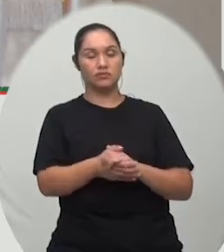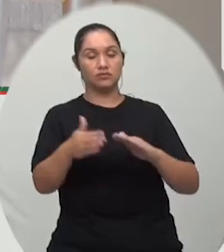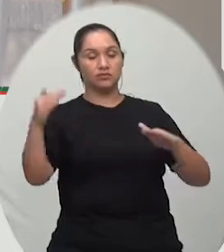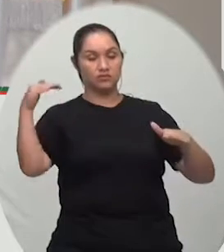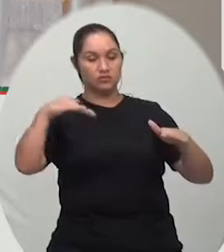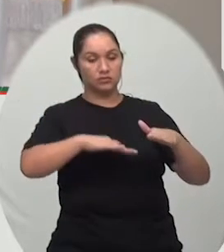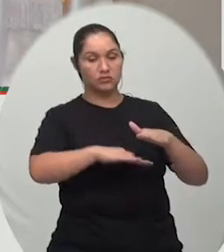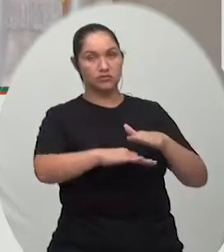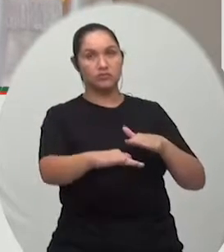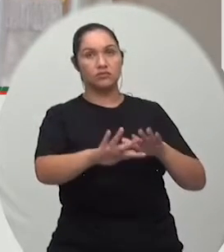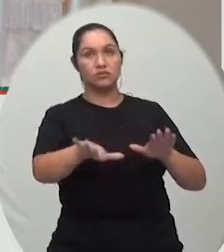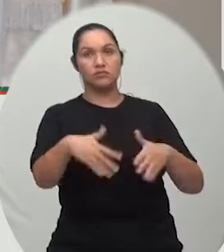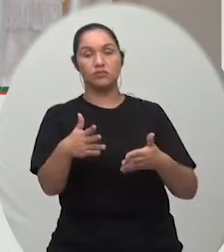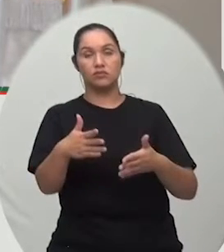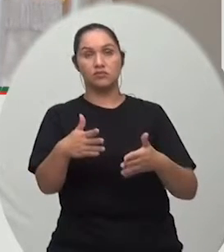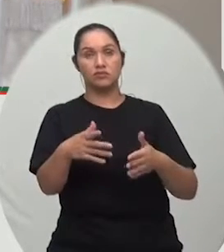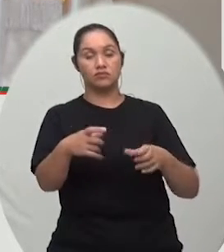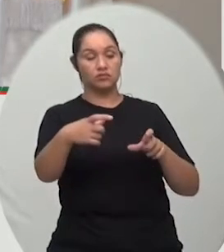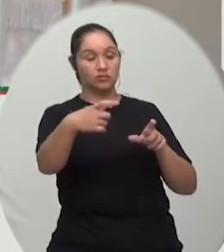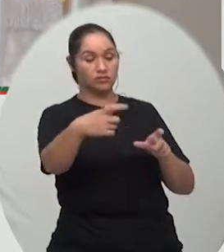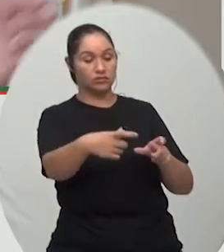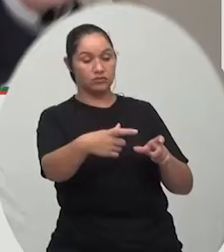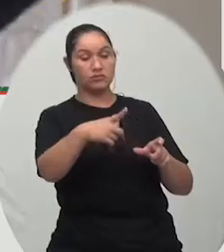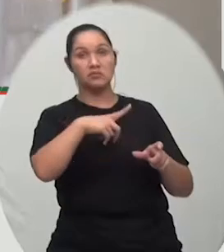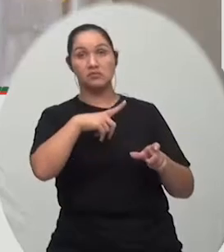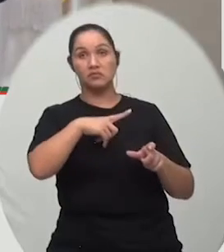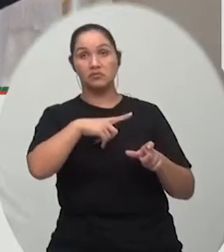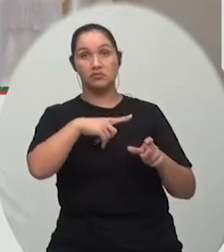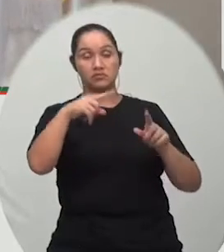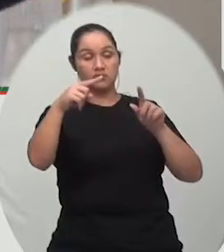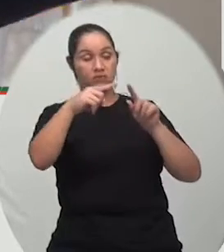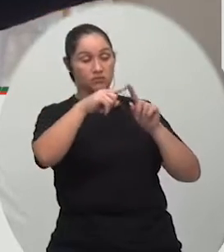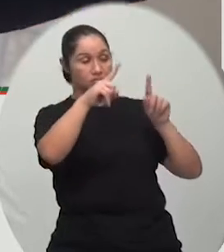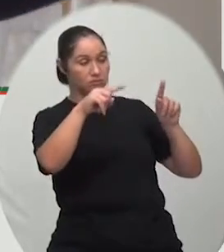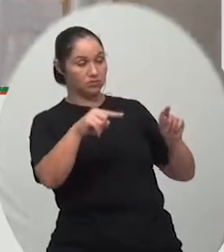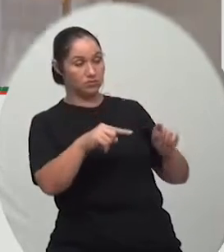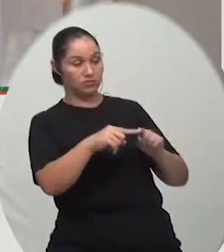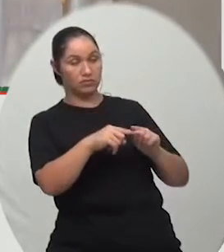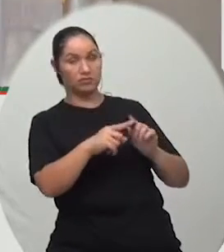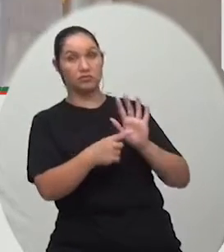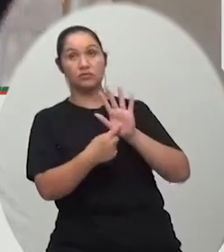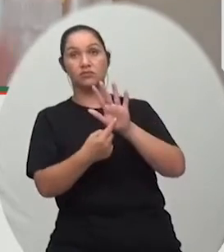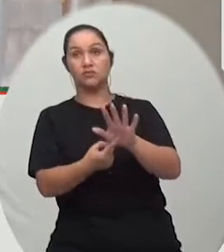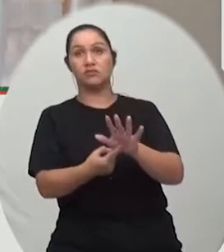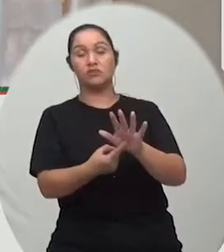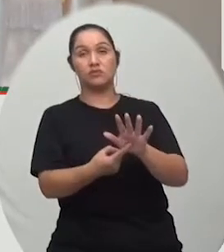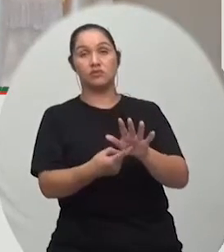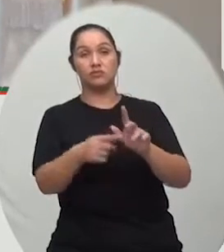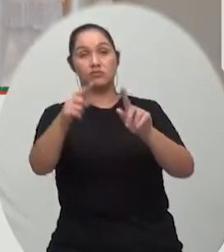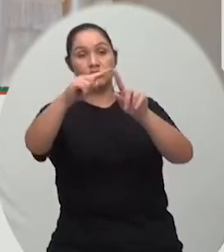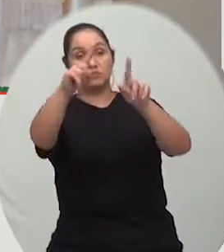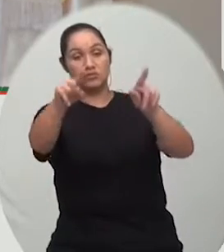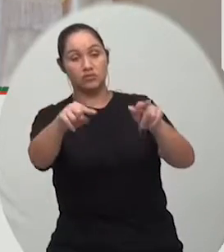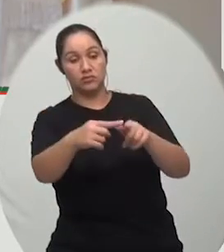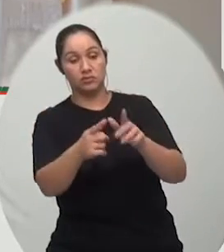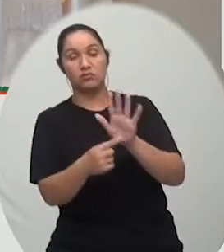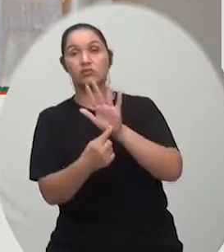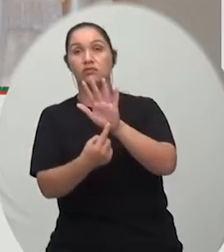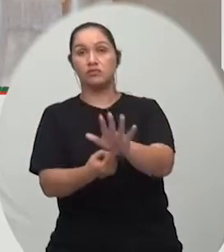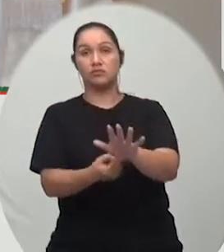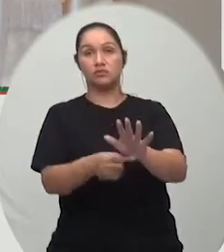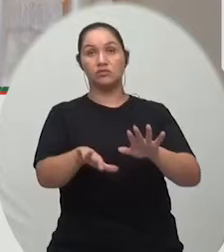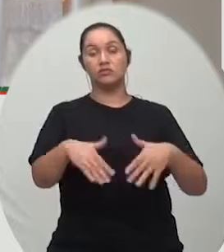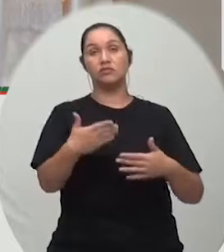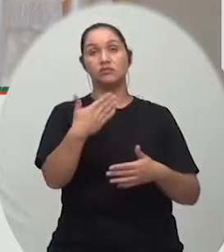estacionamento. Então, o estacionamento, ele está ali. Na realidade, tem uma placa no começo, uma no meio e tem outra aqui fora, perto do poste. O que, que a gente está